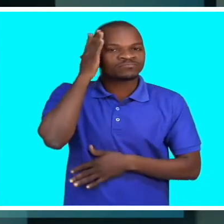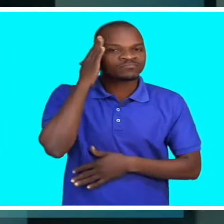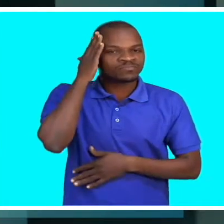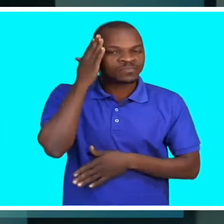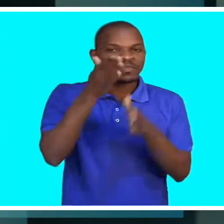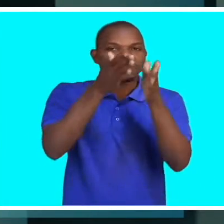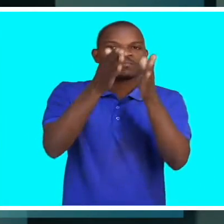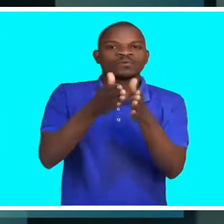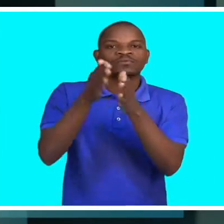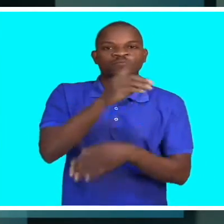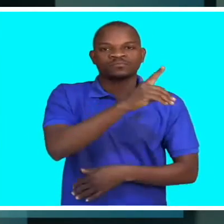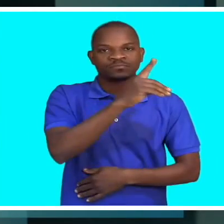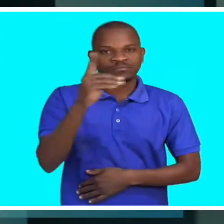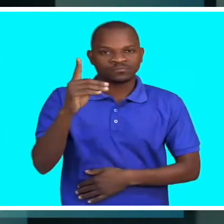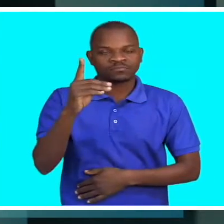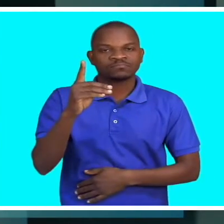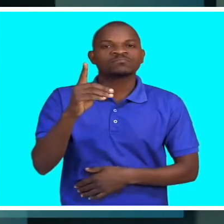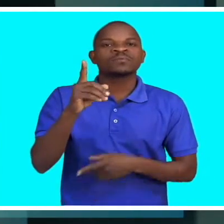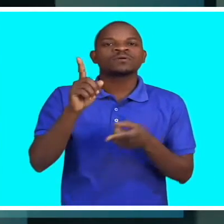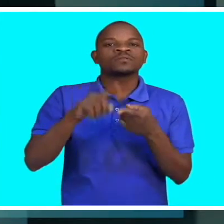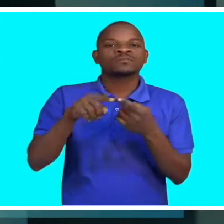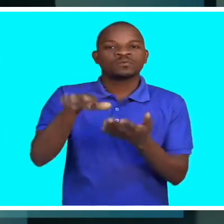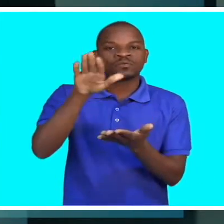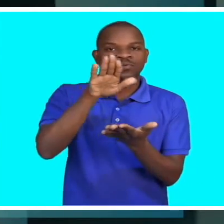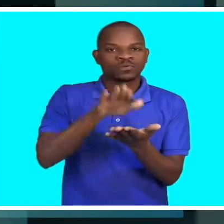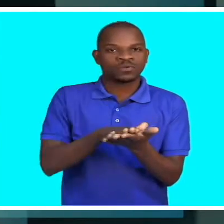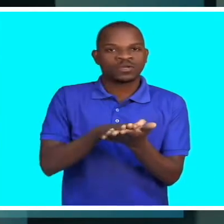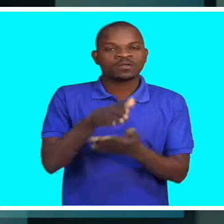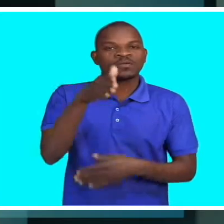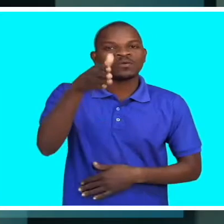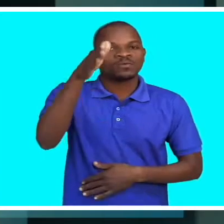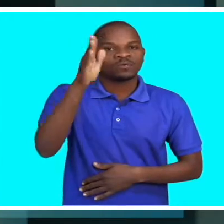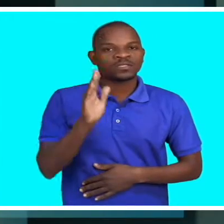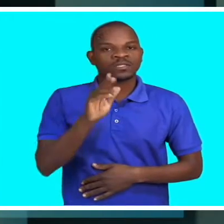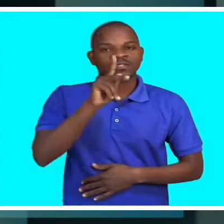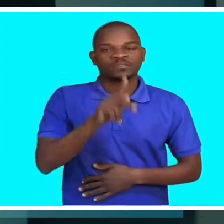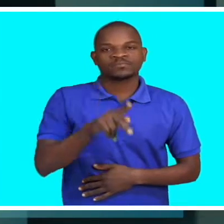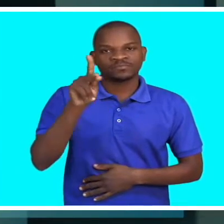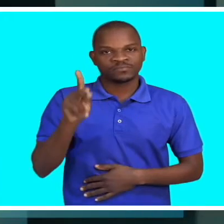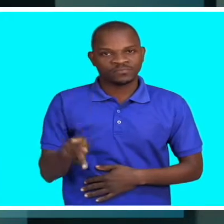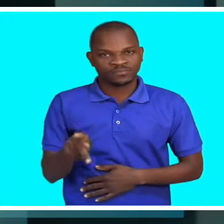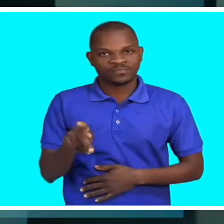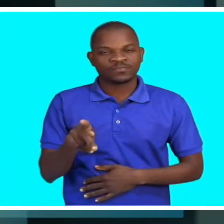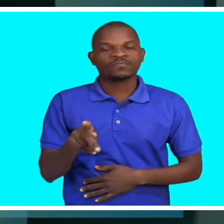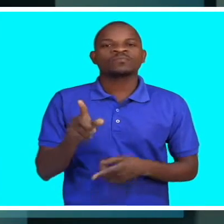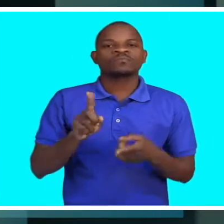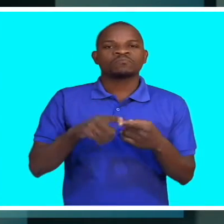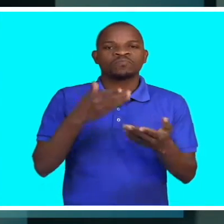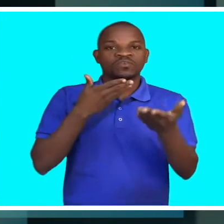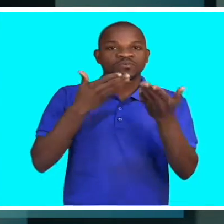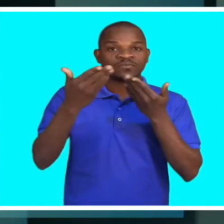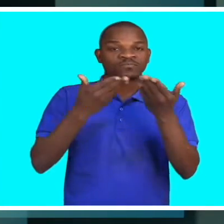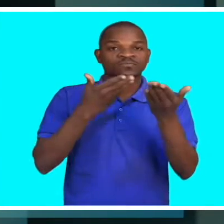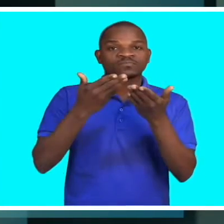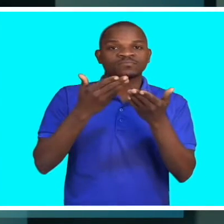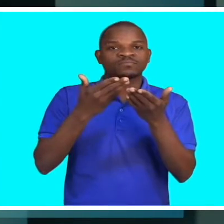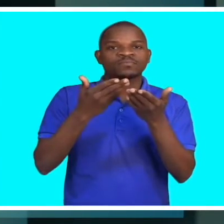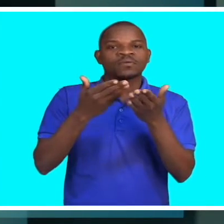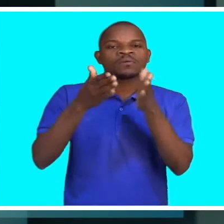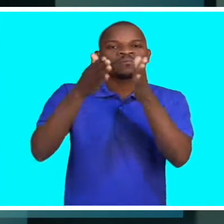em pessoas com deficiência. Falo do Complexo Redencial Gaia-Guanga. Vamos